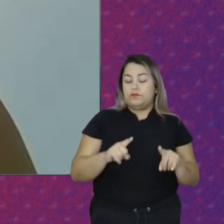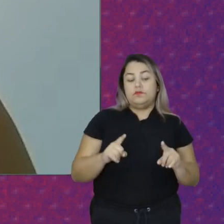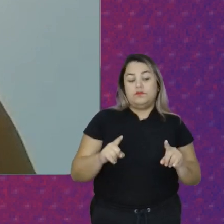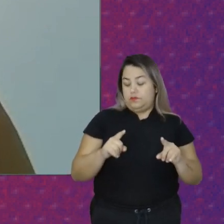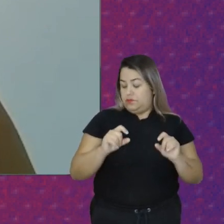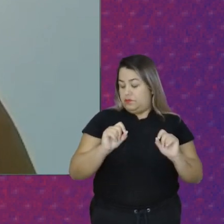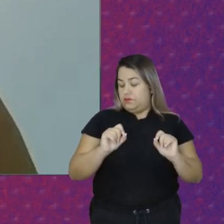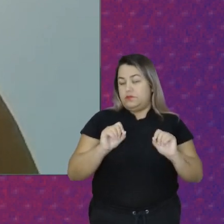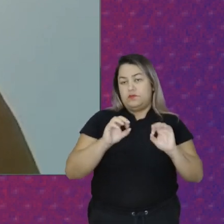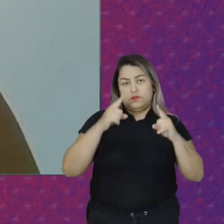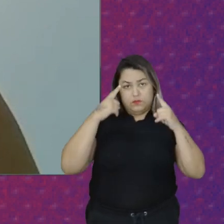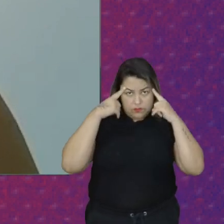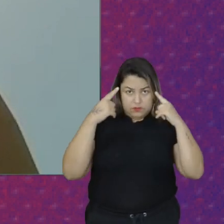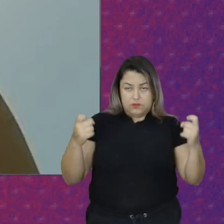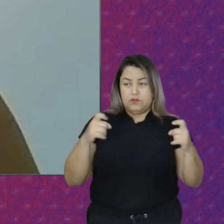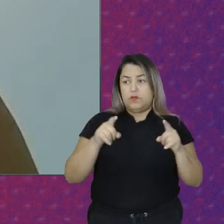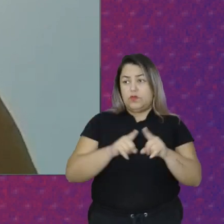ao capacitismo,